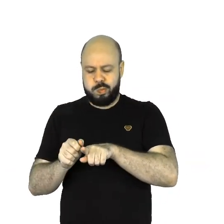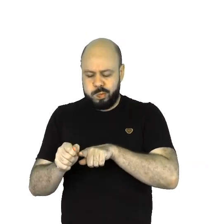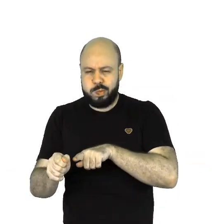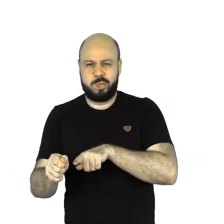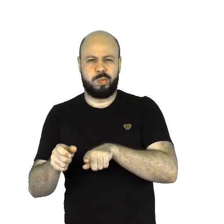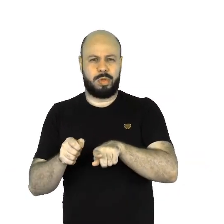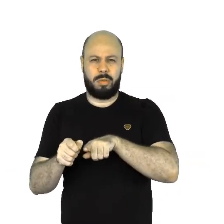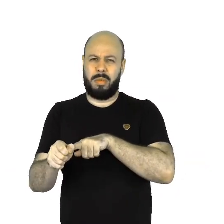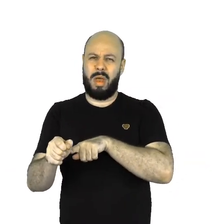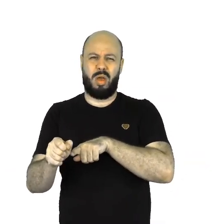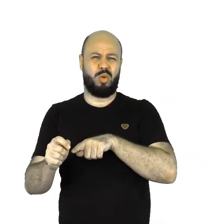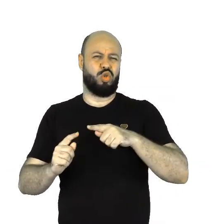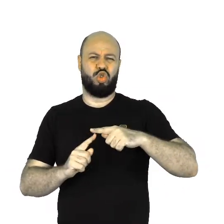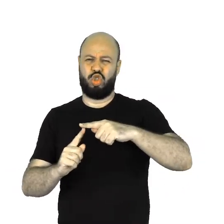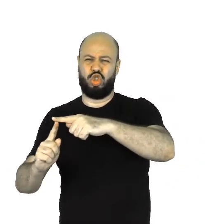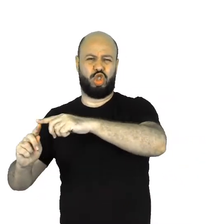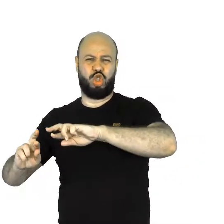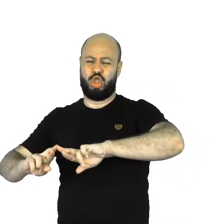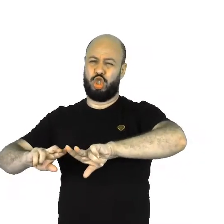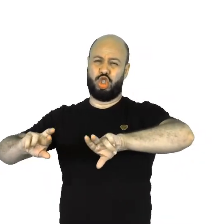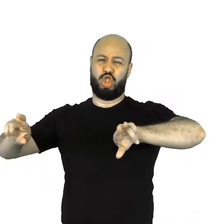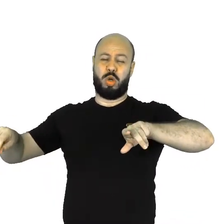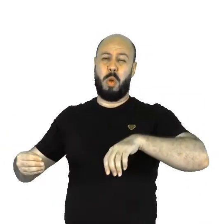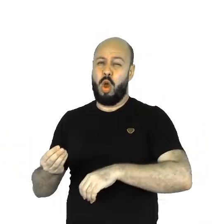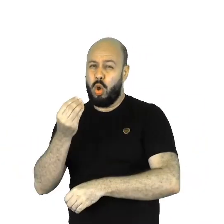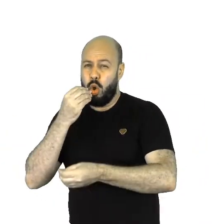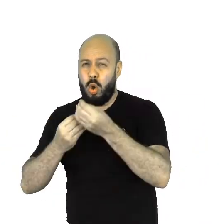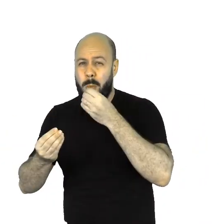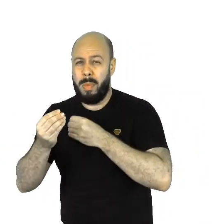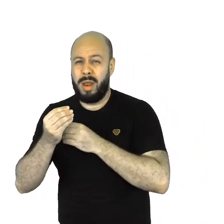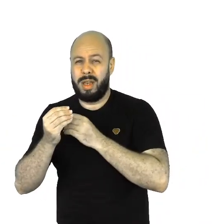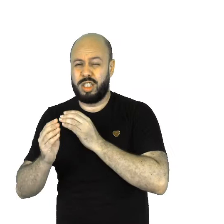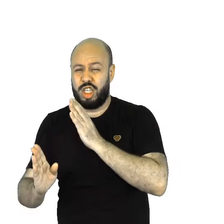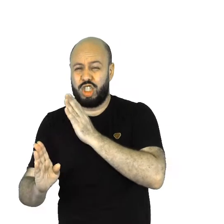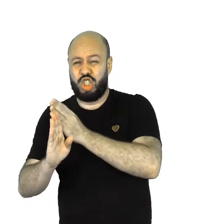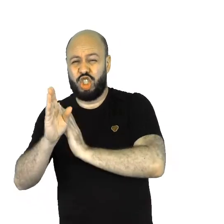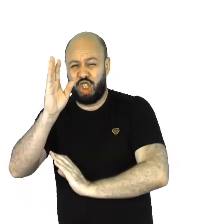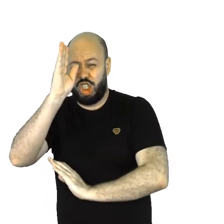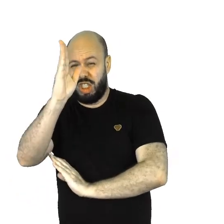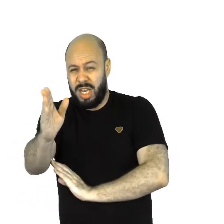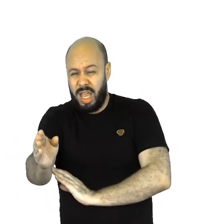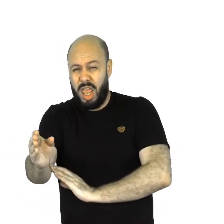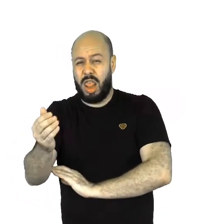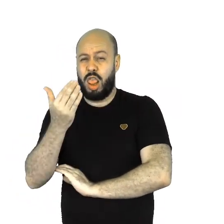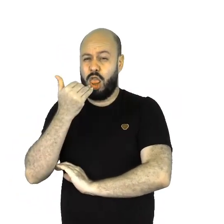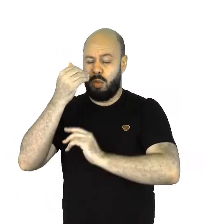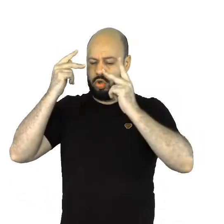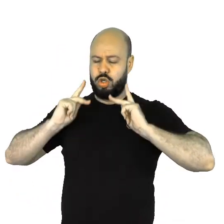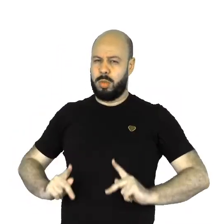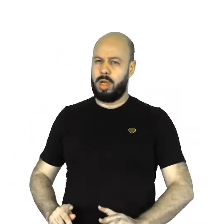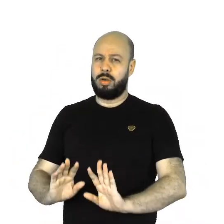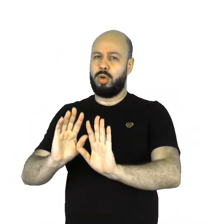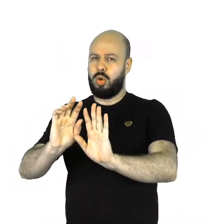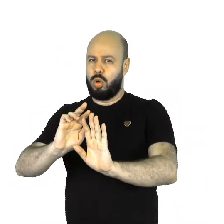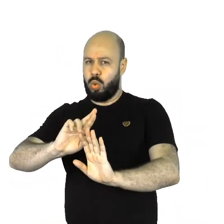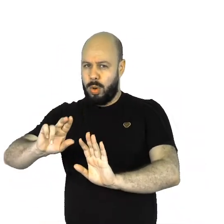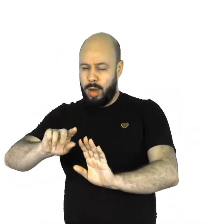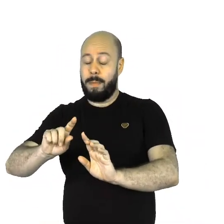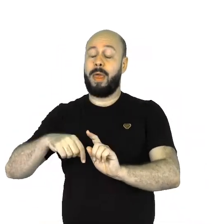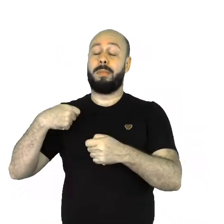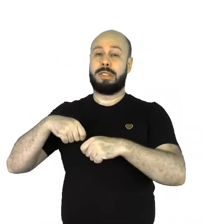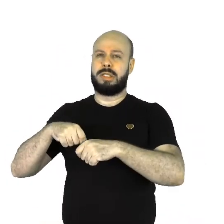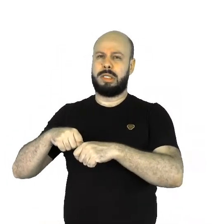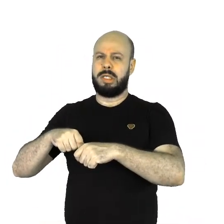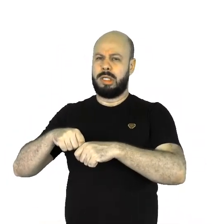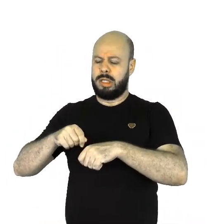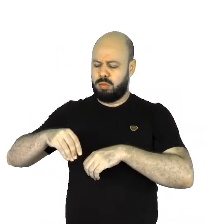vários outros tipos que não são para o alimento e a alimentação do ser humano, ela precisa de grandes